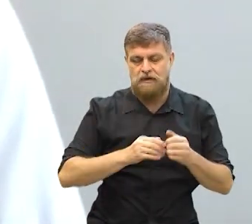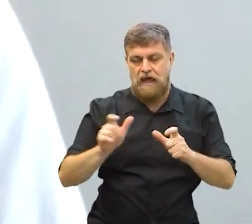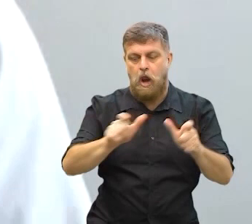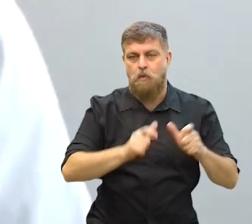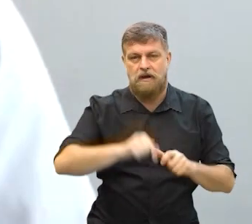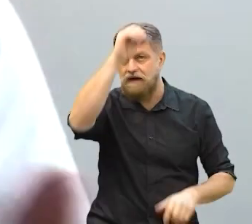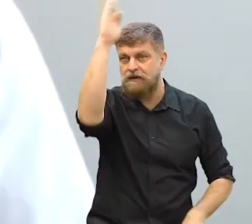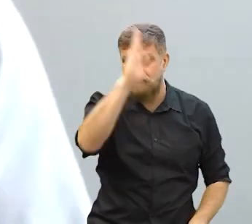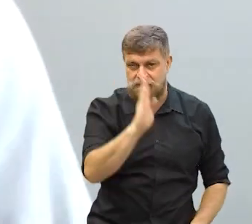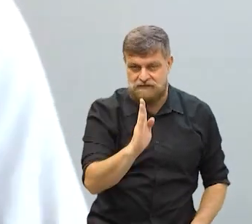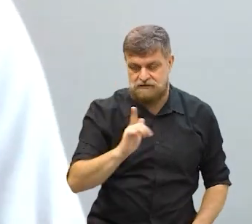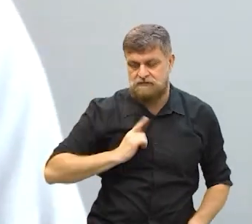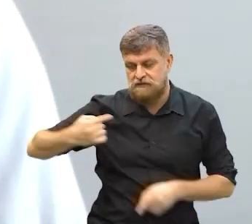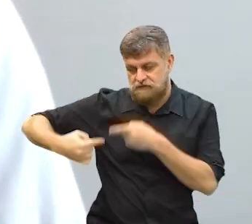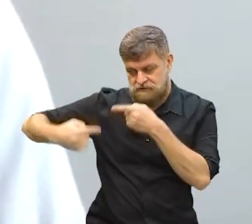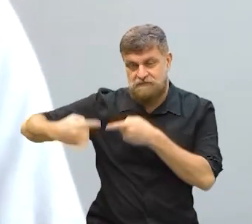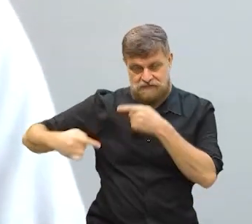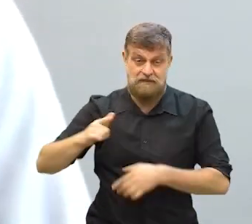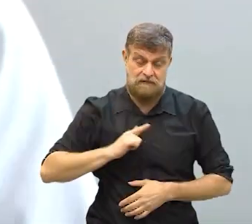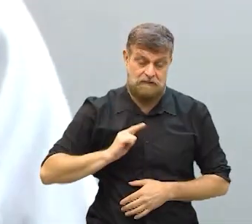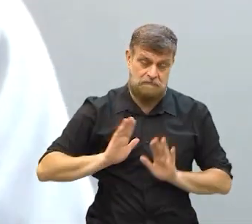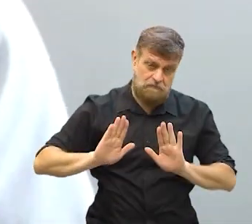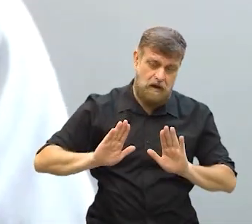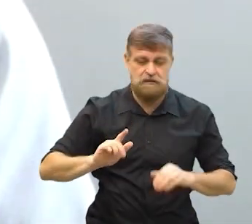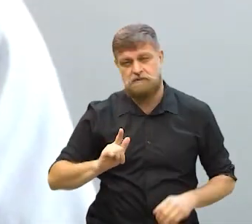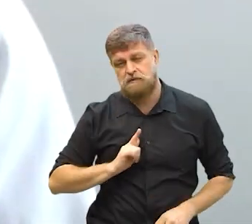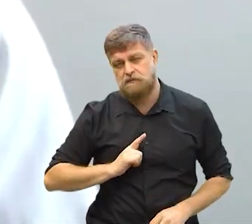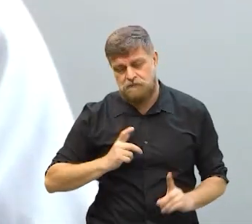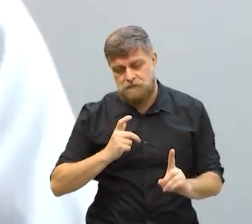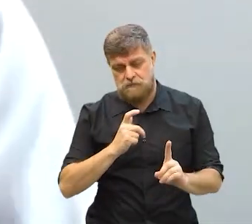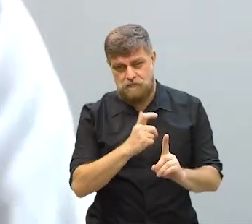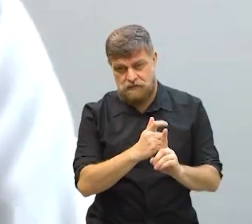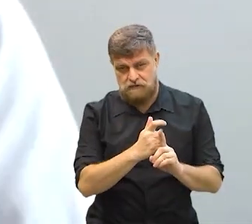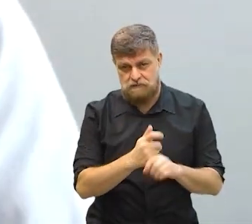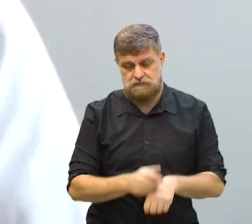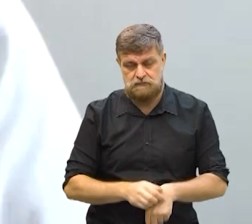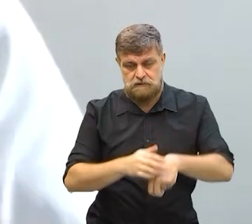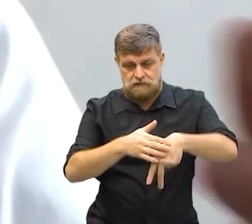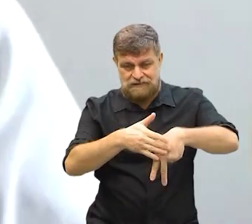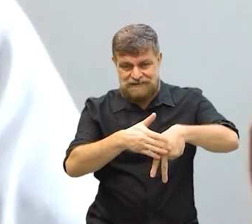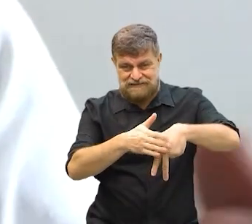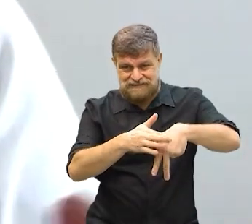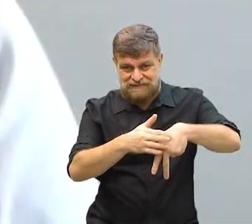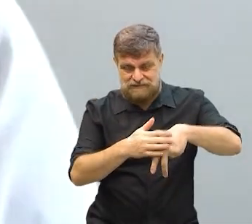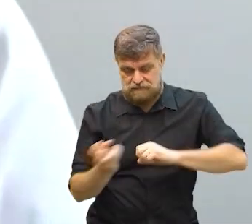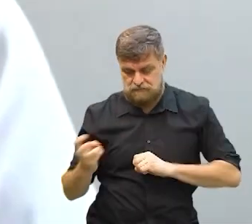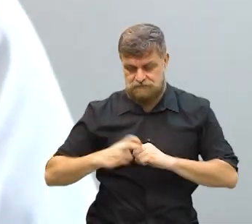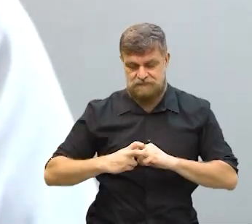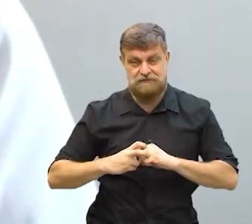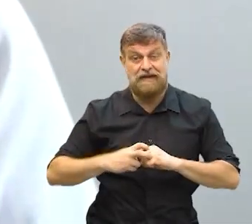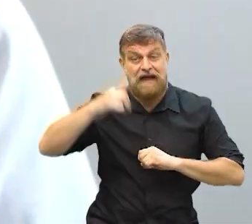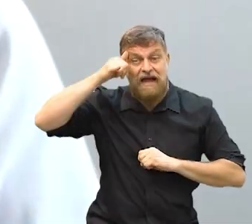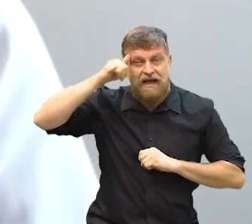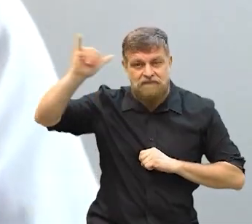território nacional. Acho que tem algumas questões para a gente debater a respeito, mas a vacina ela previne a infecção por alguns tipos